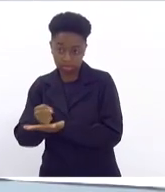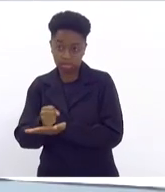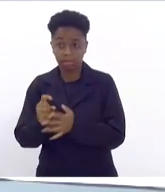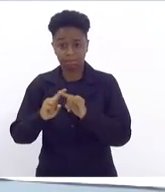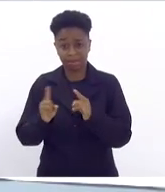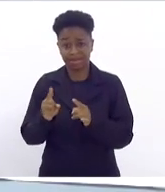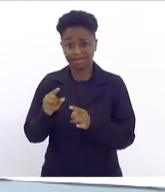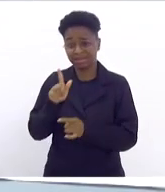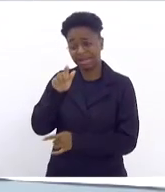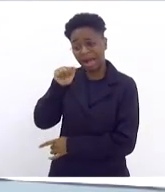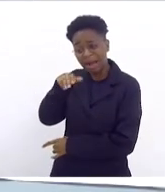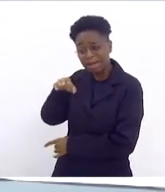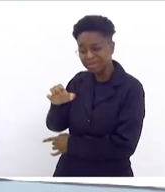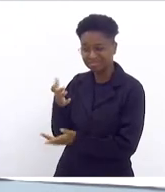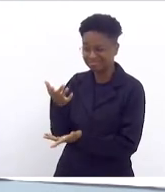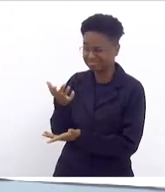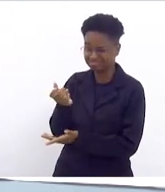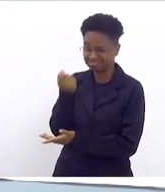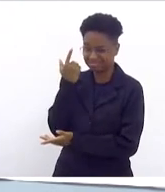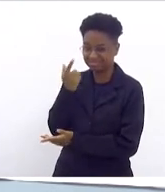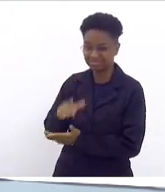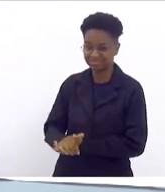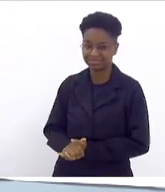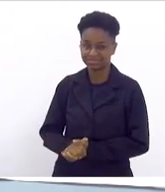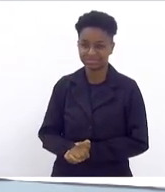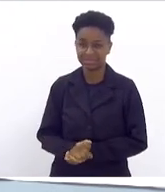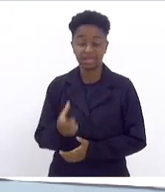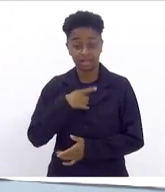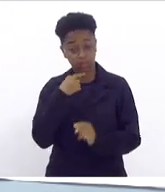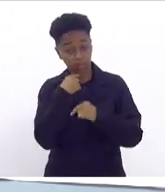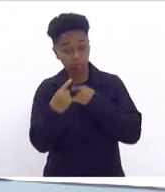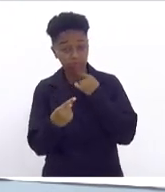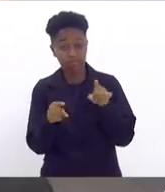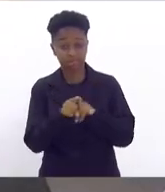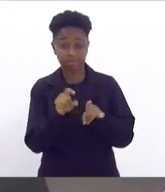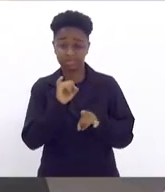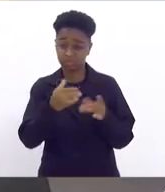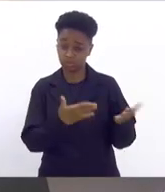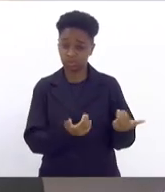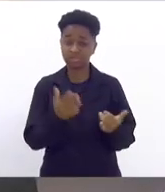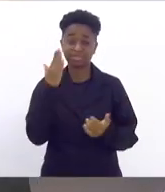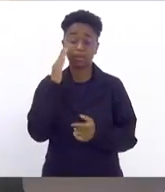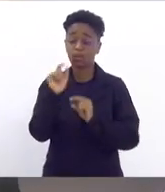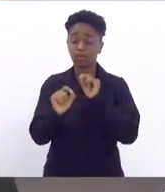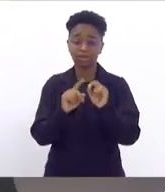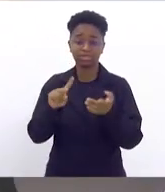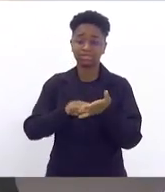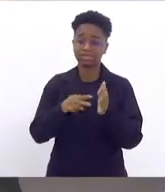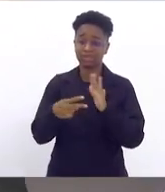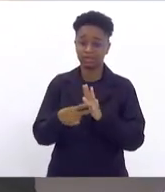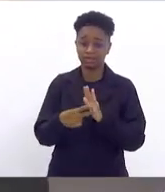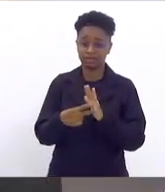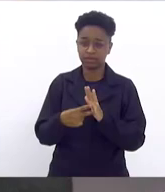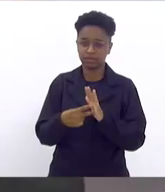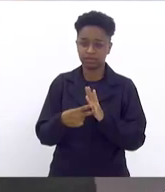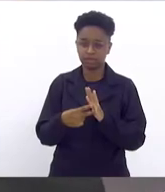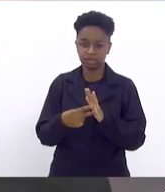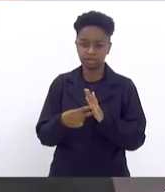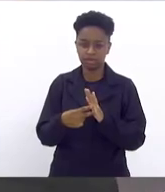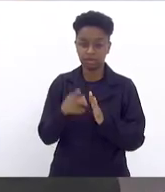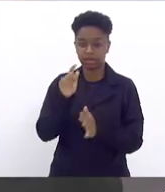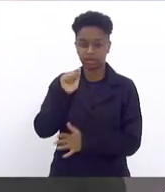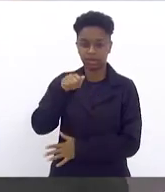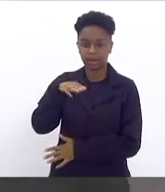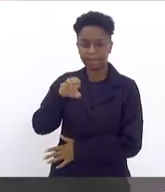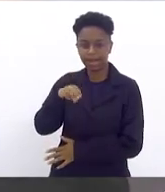mesmo do que game, né? Não, e game também é uma bebida. Eu tenho só dúvida, deputado, se a juventude de hoje sabe o que é estar gamado pelo outro. E game... Acho que eles não